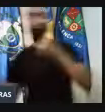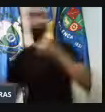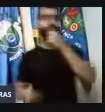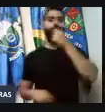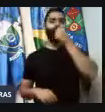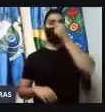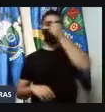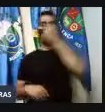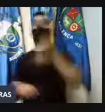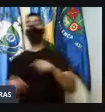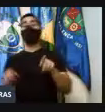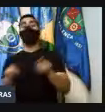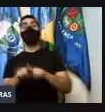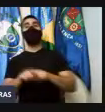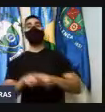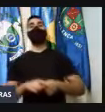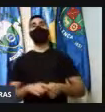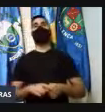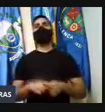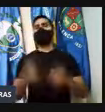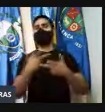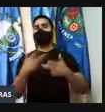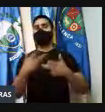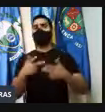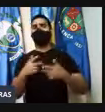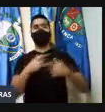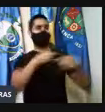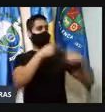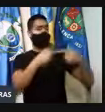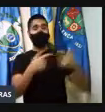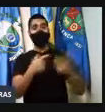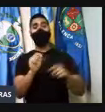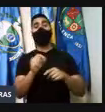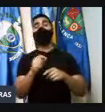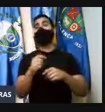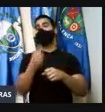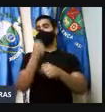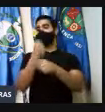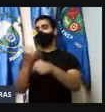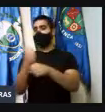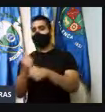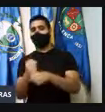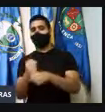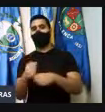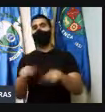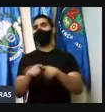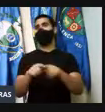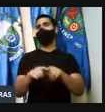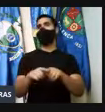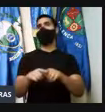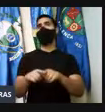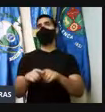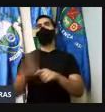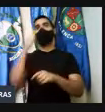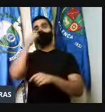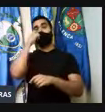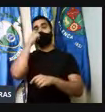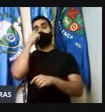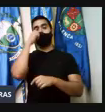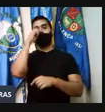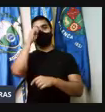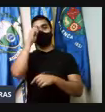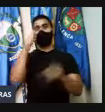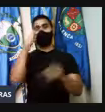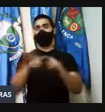um empreendimento que ainda impacta direto na geração de emprego e renda na construção civil, e que também gera